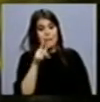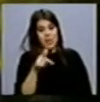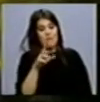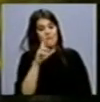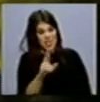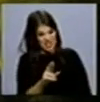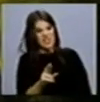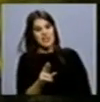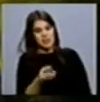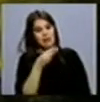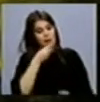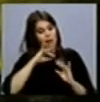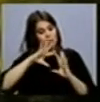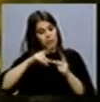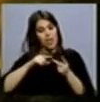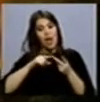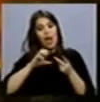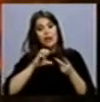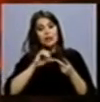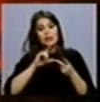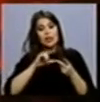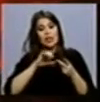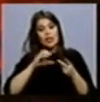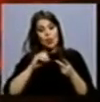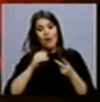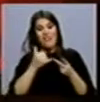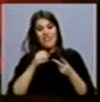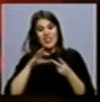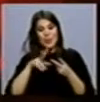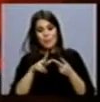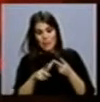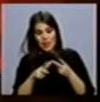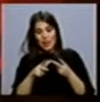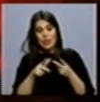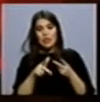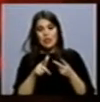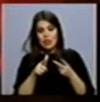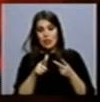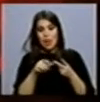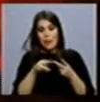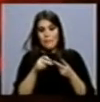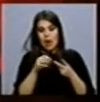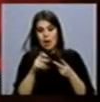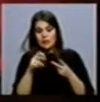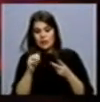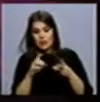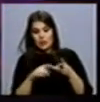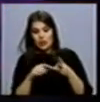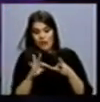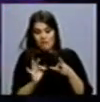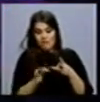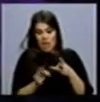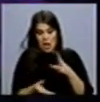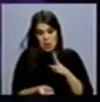enxofre. Em termos de sílico, foram formados cerca de 20 mil massas da Terra de sílico. De ferro foram criadas